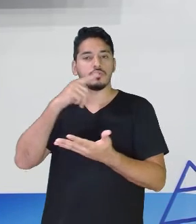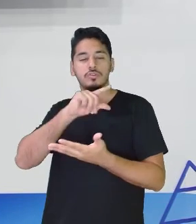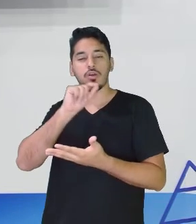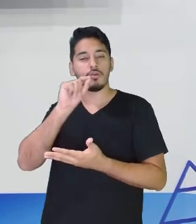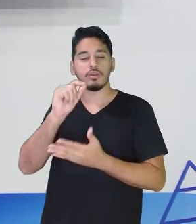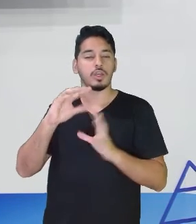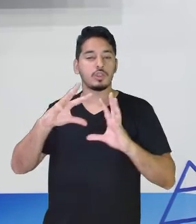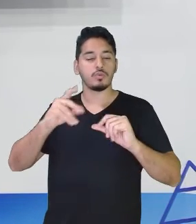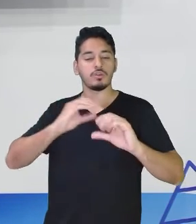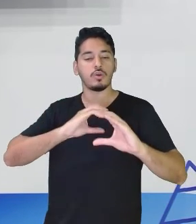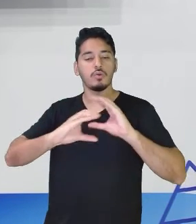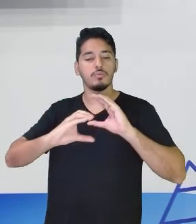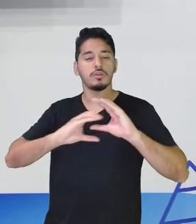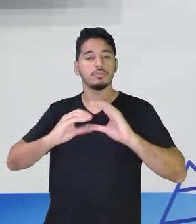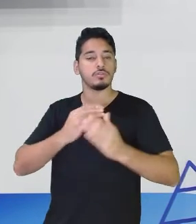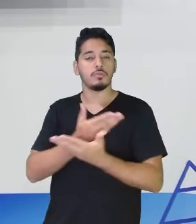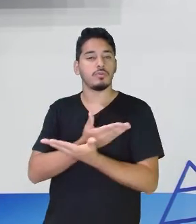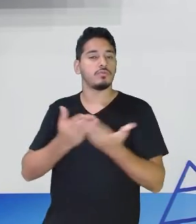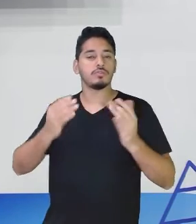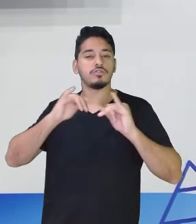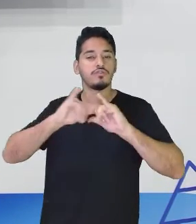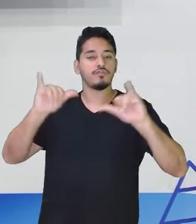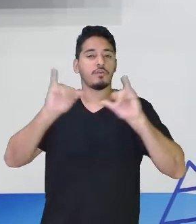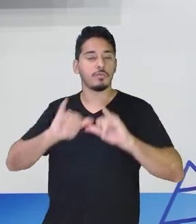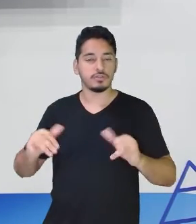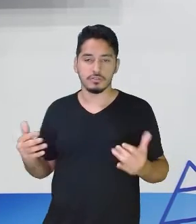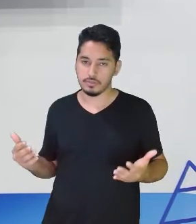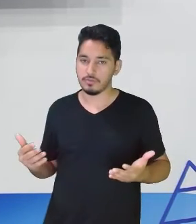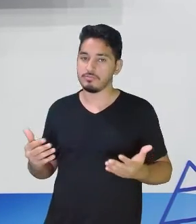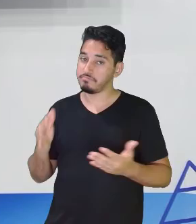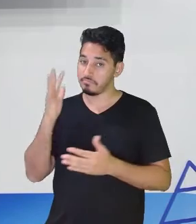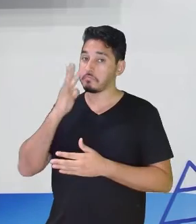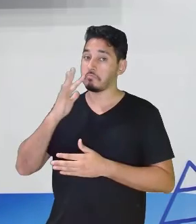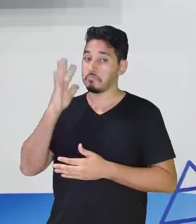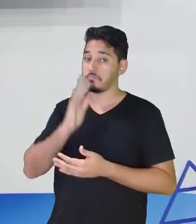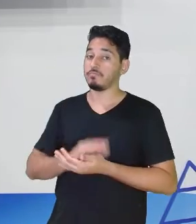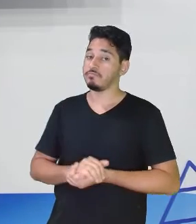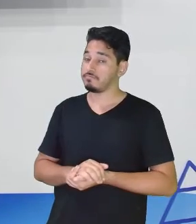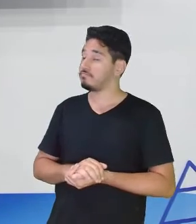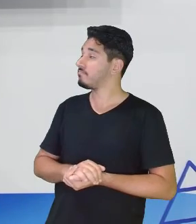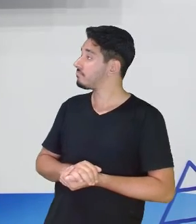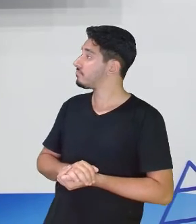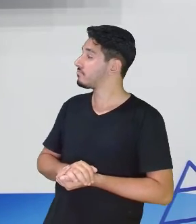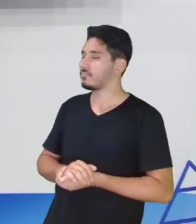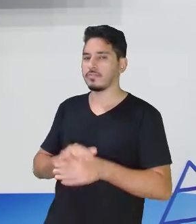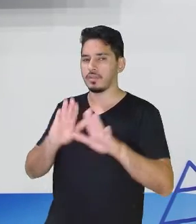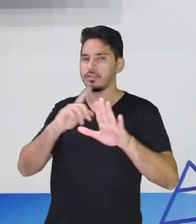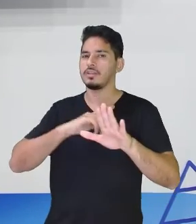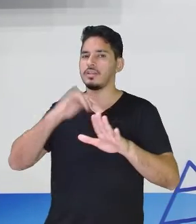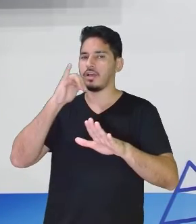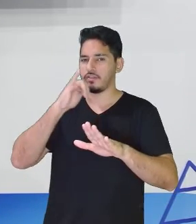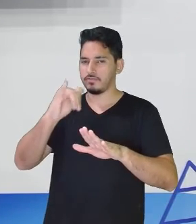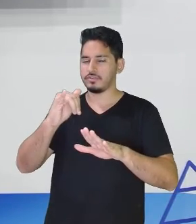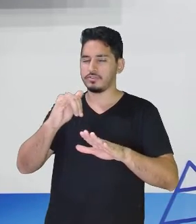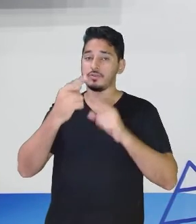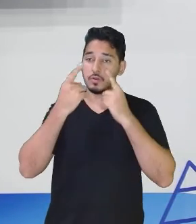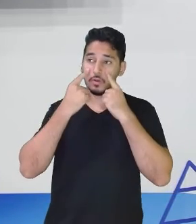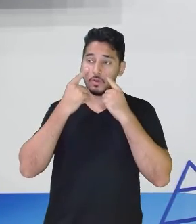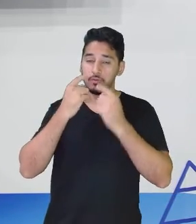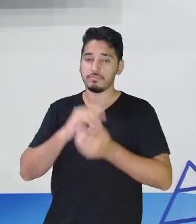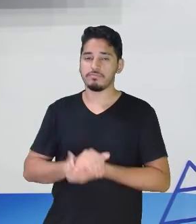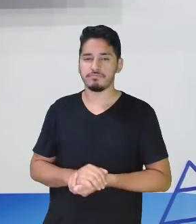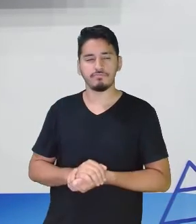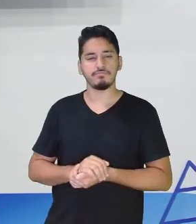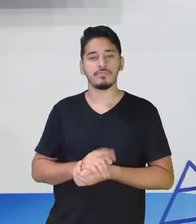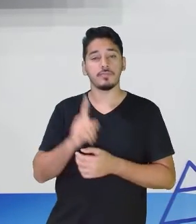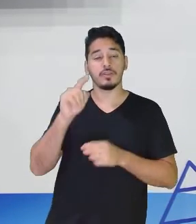passar para vocês as informações da aula. Legal, né, pessoal? Mas ainda tem aviso. O aviso agora é